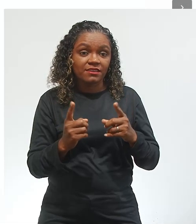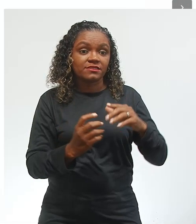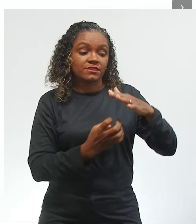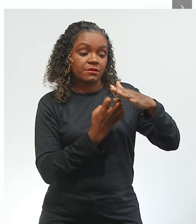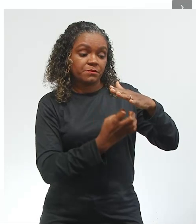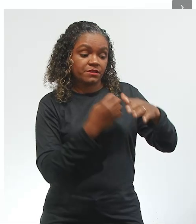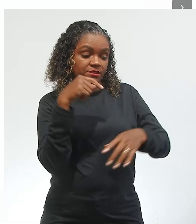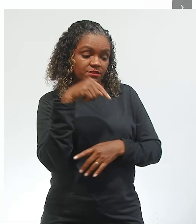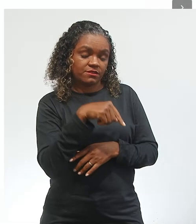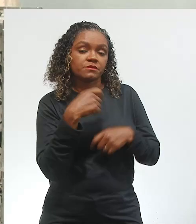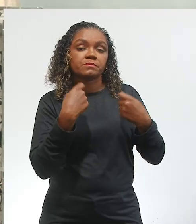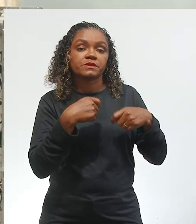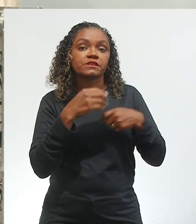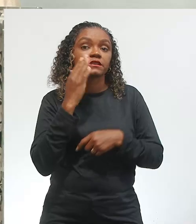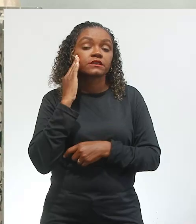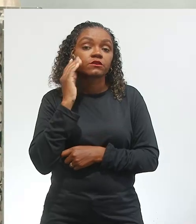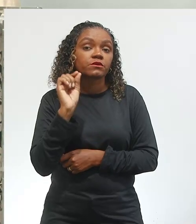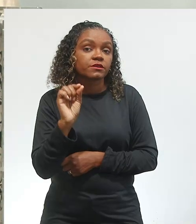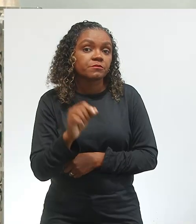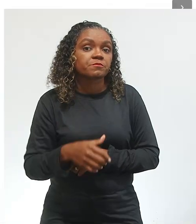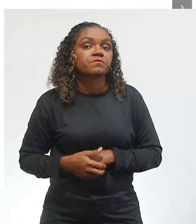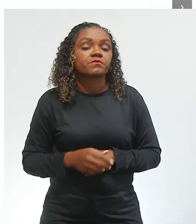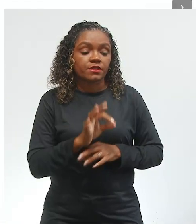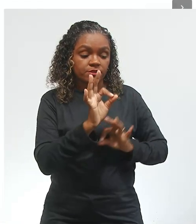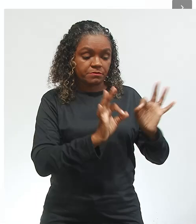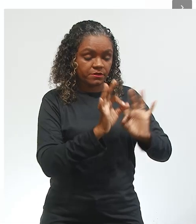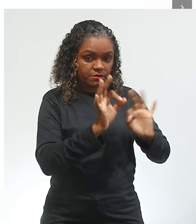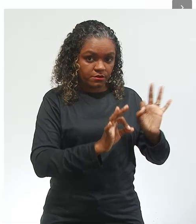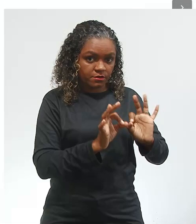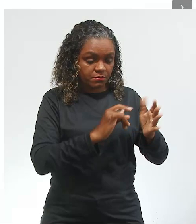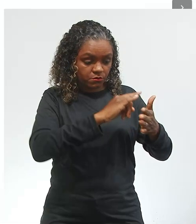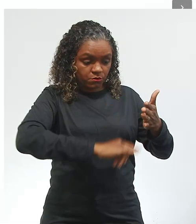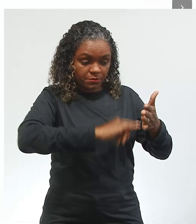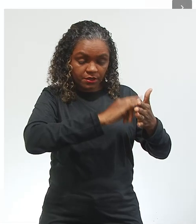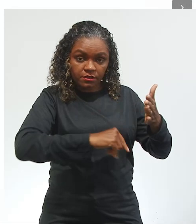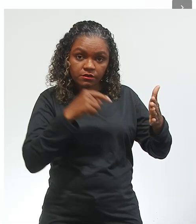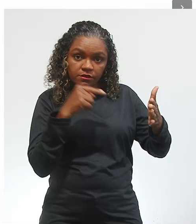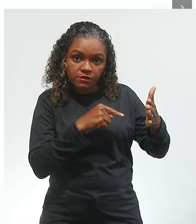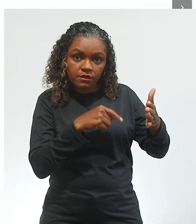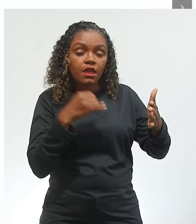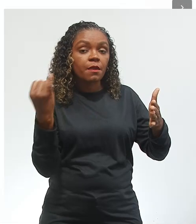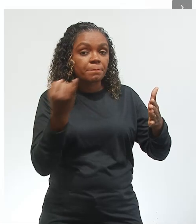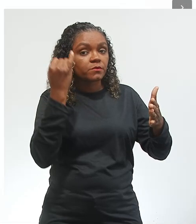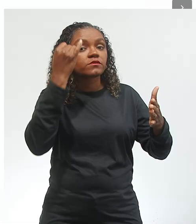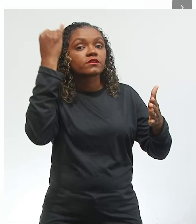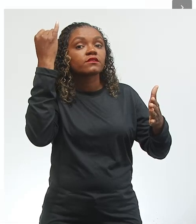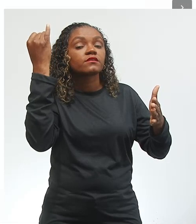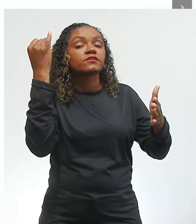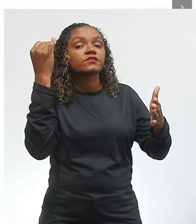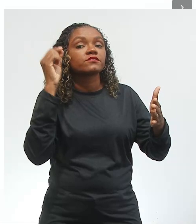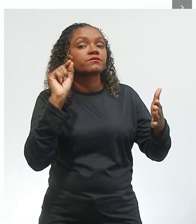entender, né, que o plano ele é muito importante para